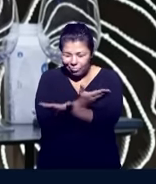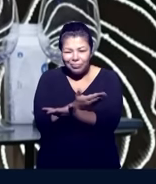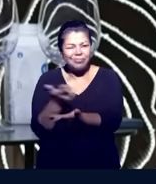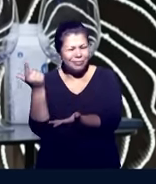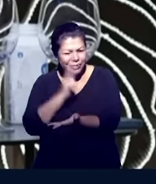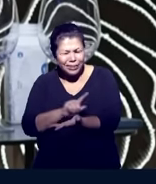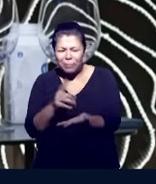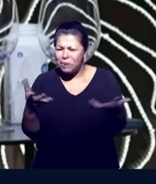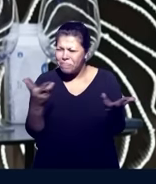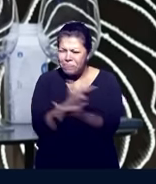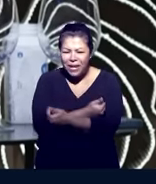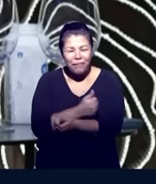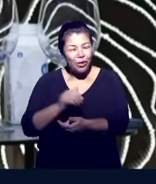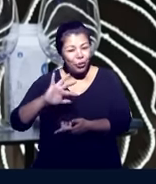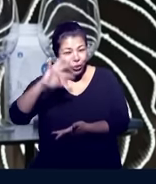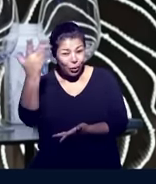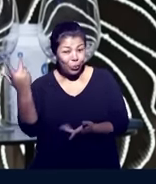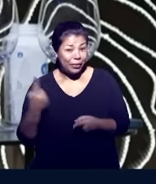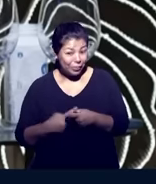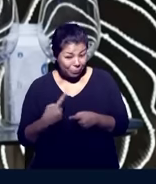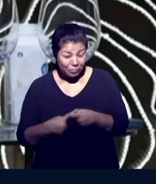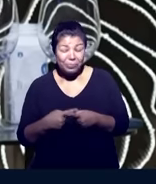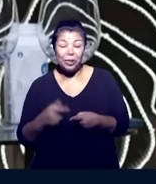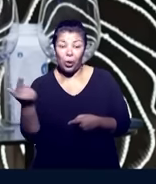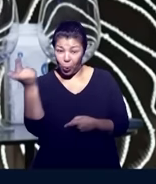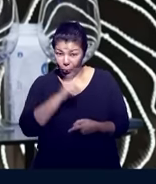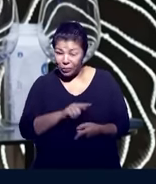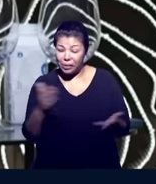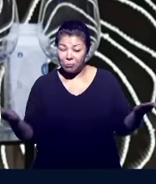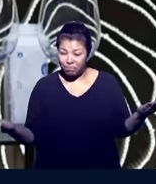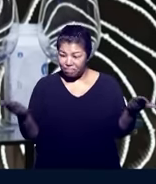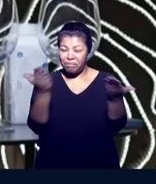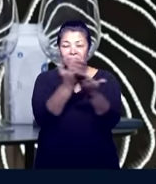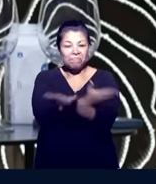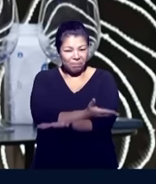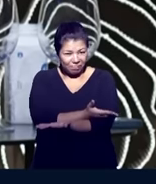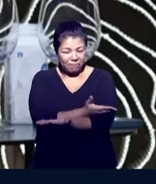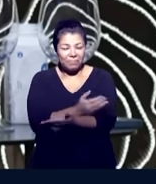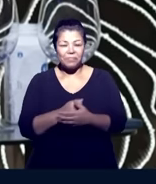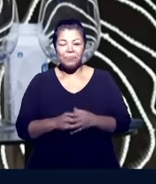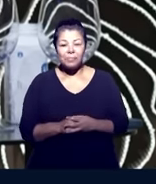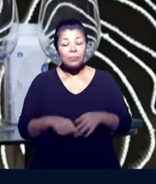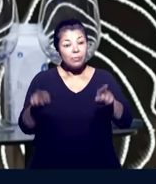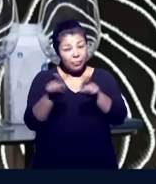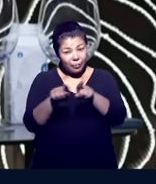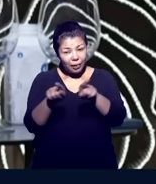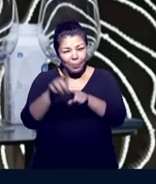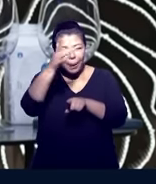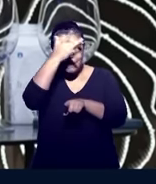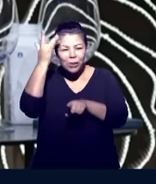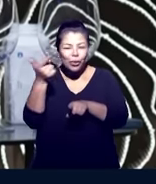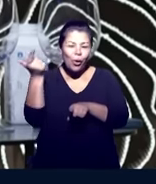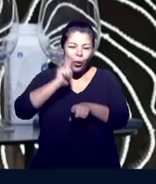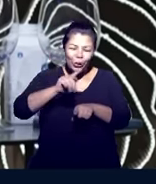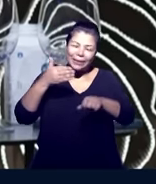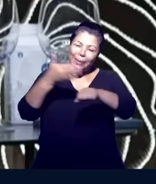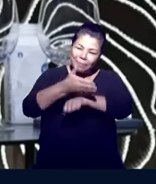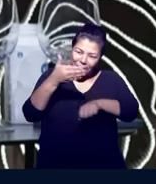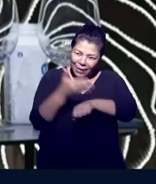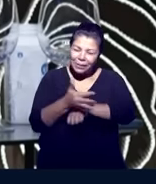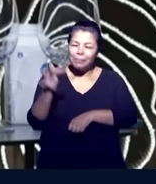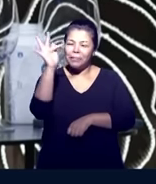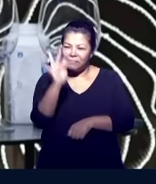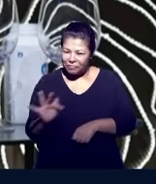aconteceu e a gente não esperava outra coisa eh a o acesso à universidade com programas muito